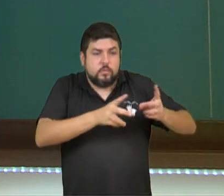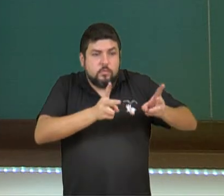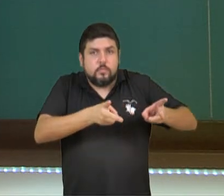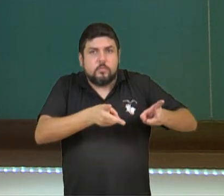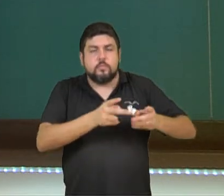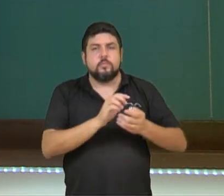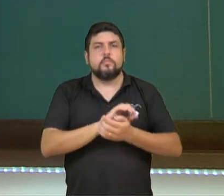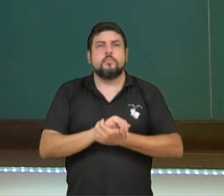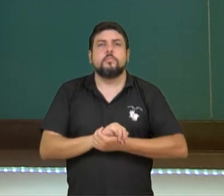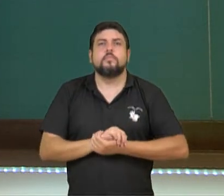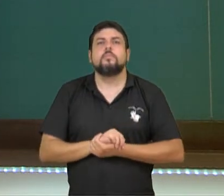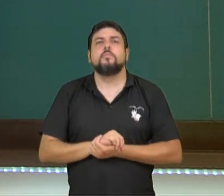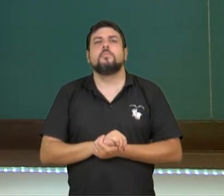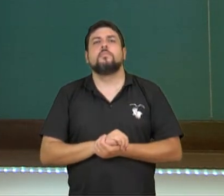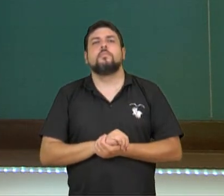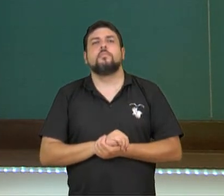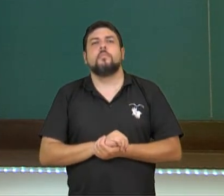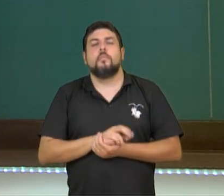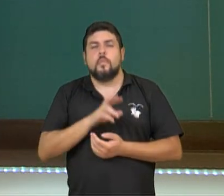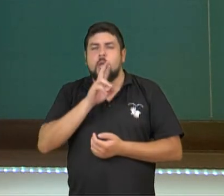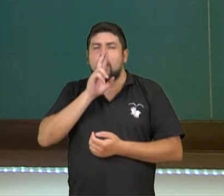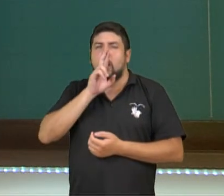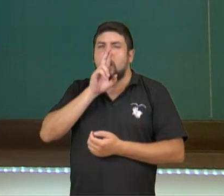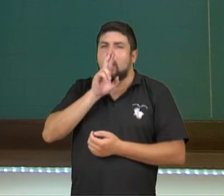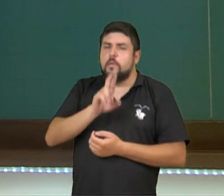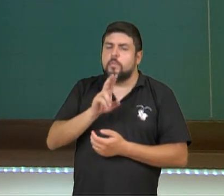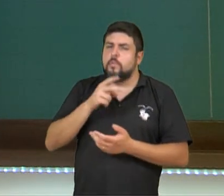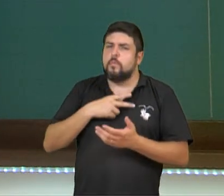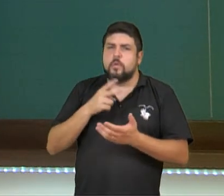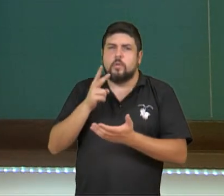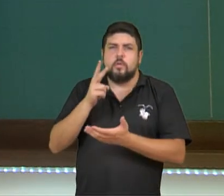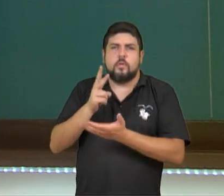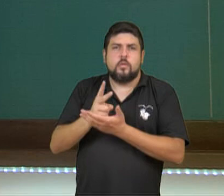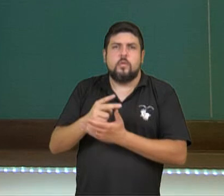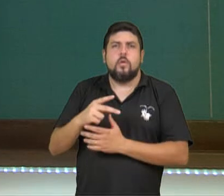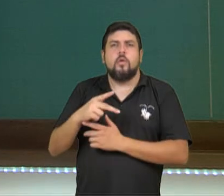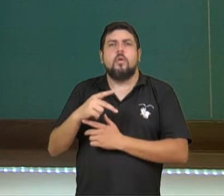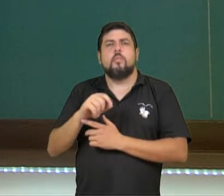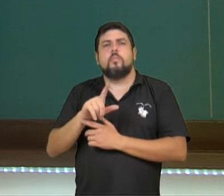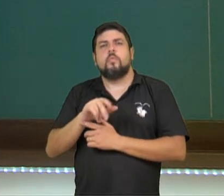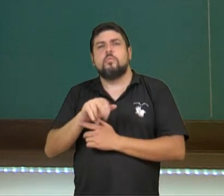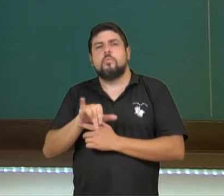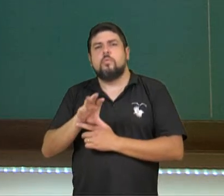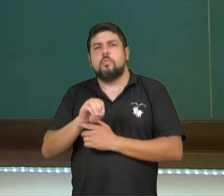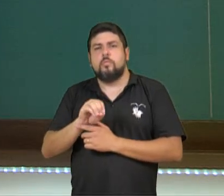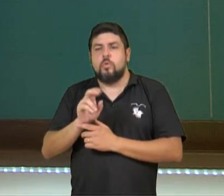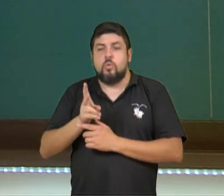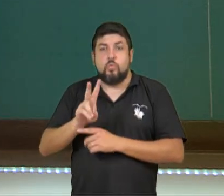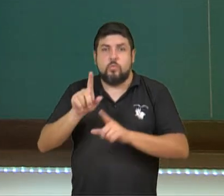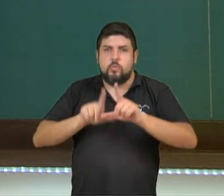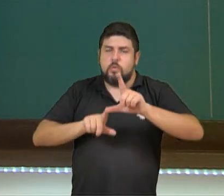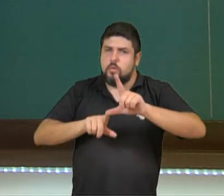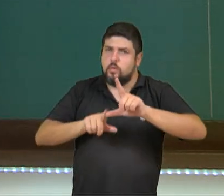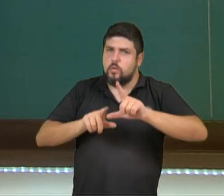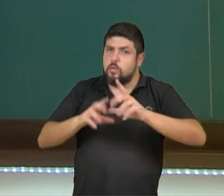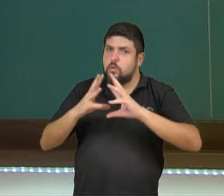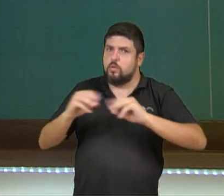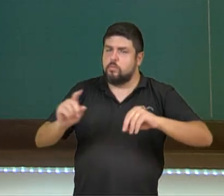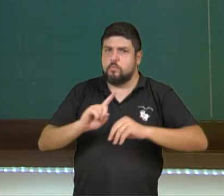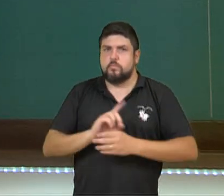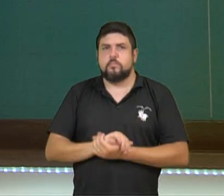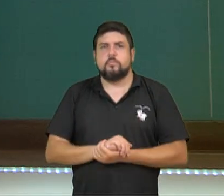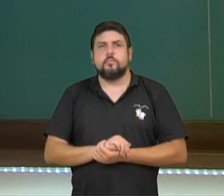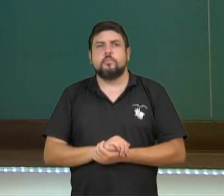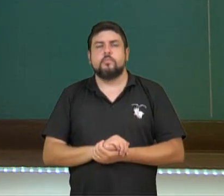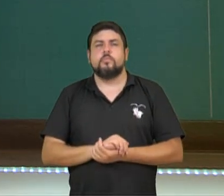de potência. O resultado sempre vai ser um polinômio, tá bom? Vai continuar a letra aí, ela não vai sumir. Então, nós vimos o